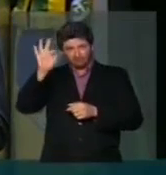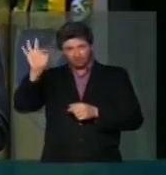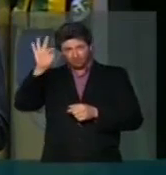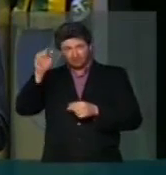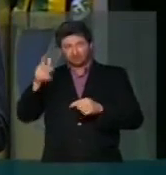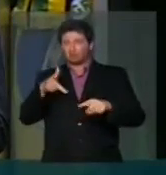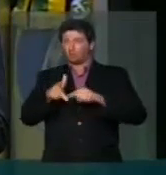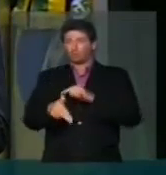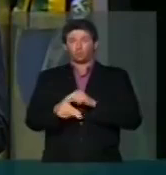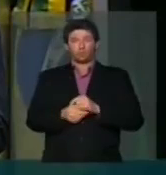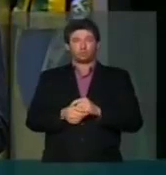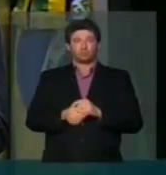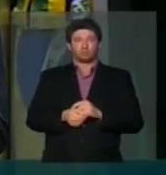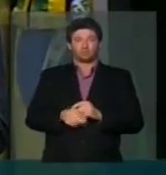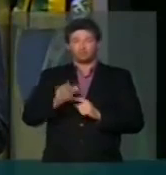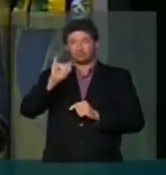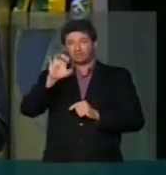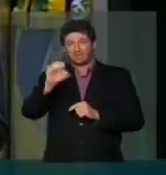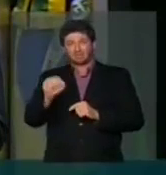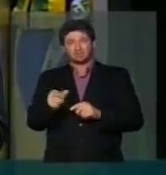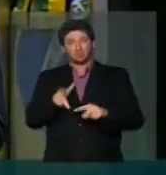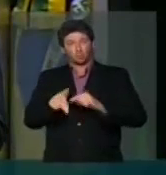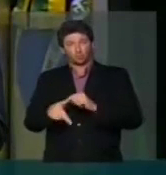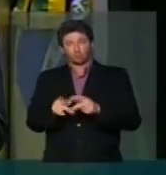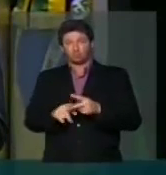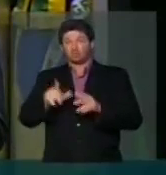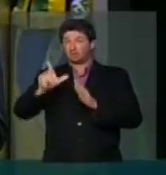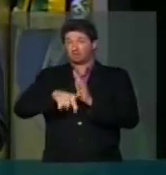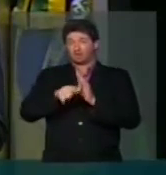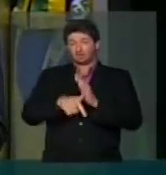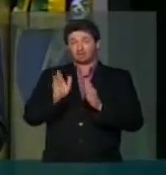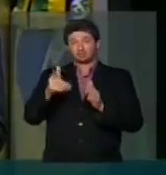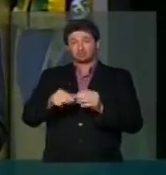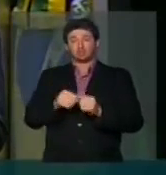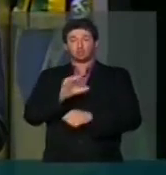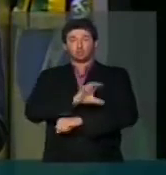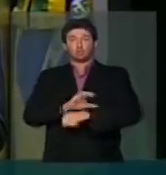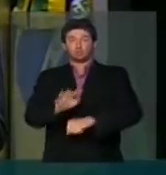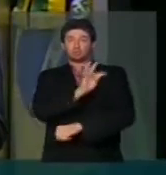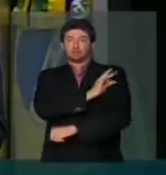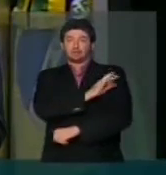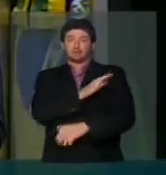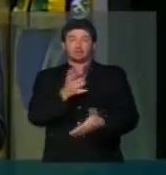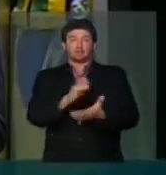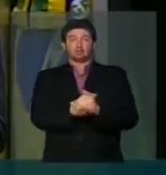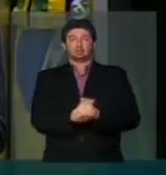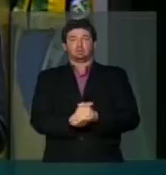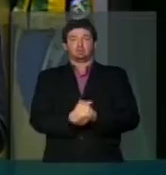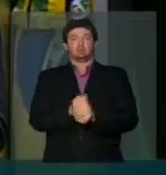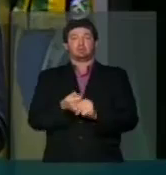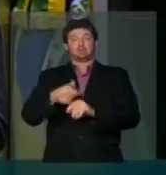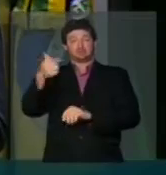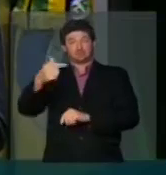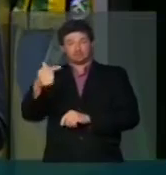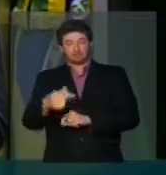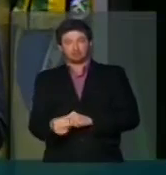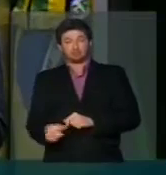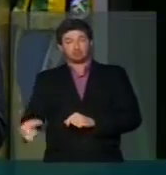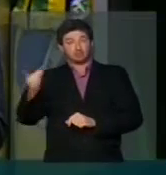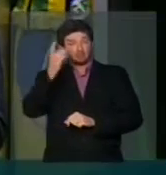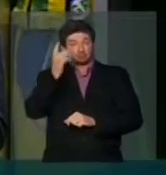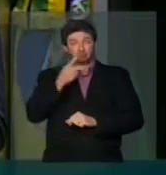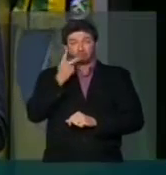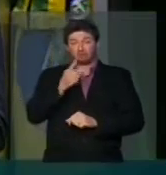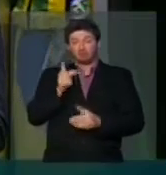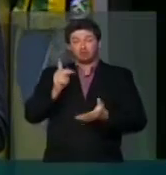no programa de financiamento para estudantes, o FIES, e atrasos no começo das aulas dos cursos técnicos. Sétimo, Dilma afirmou que